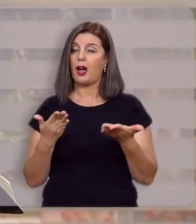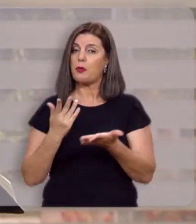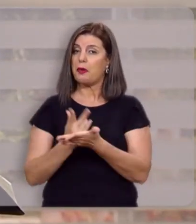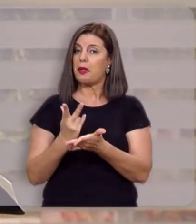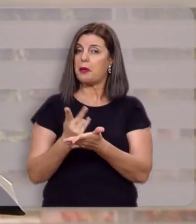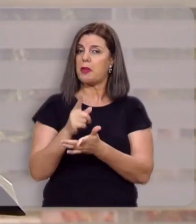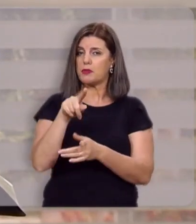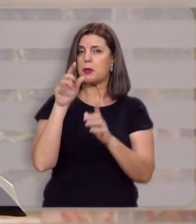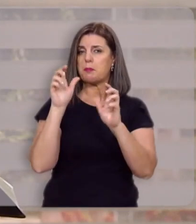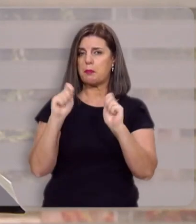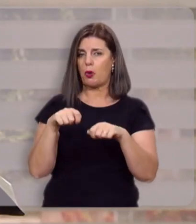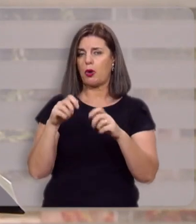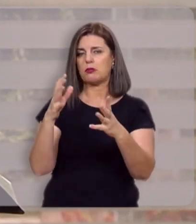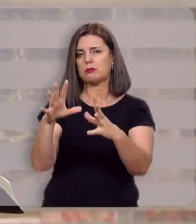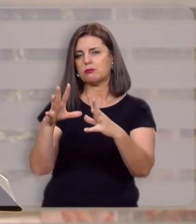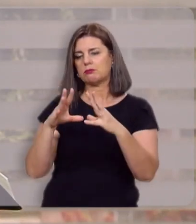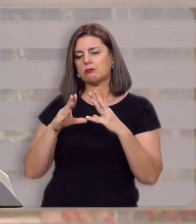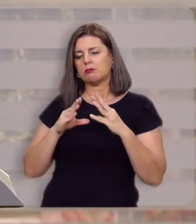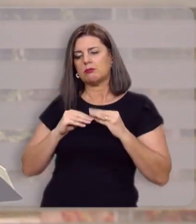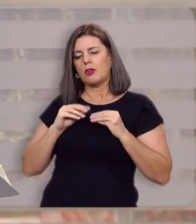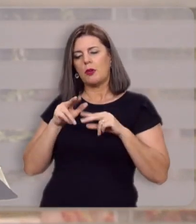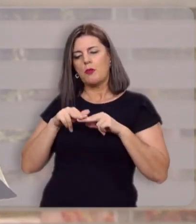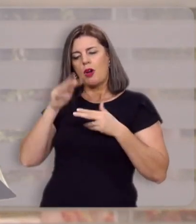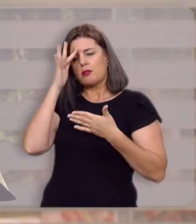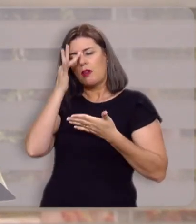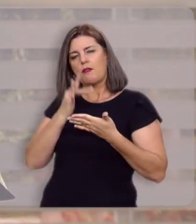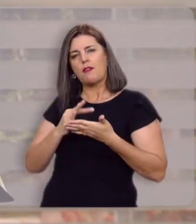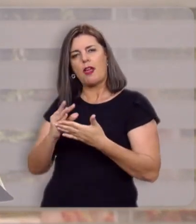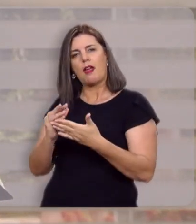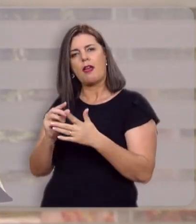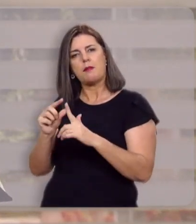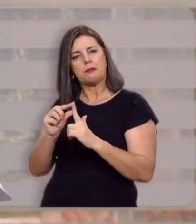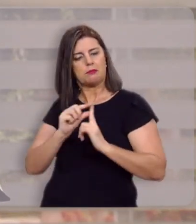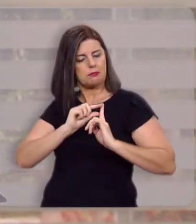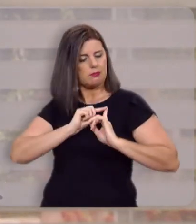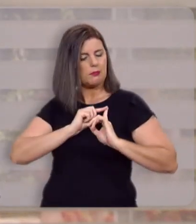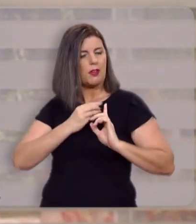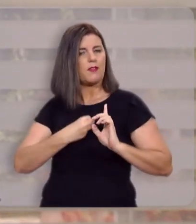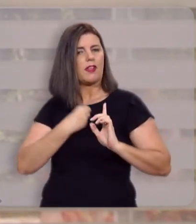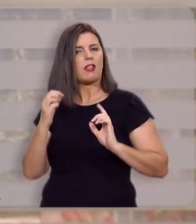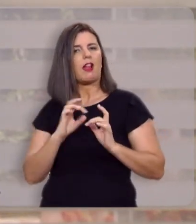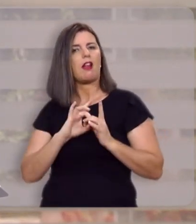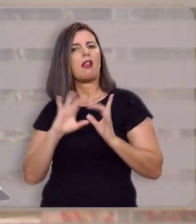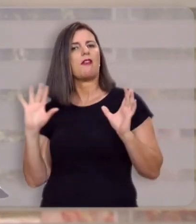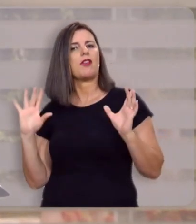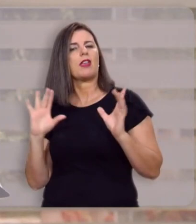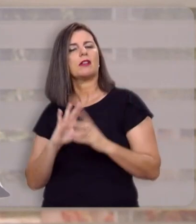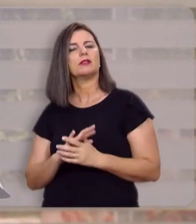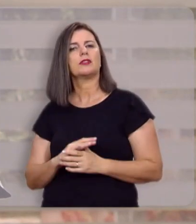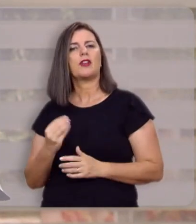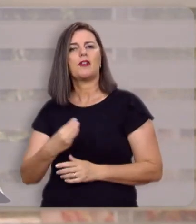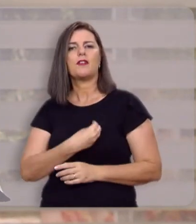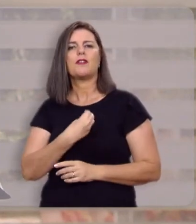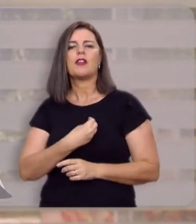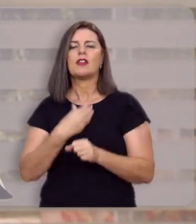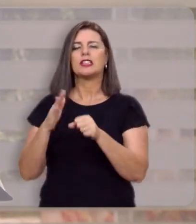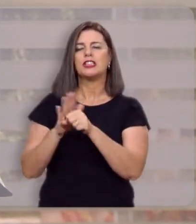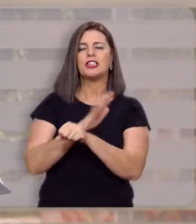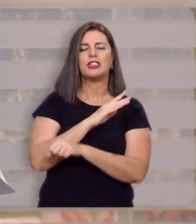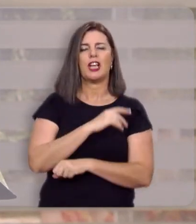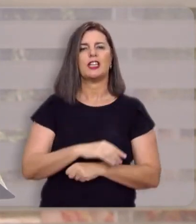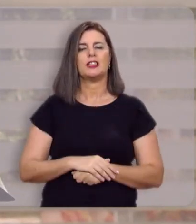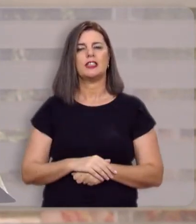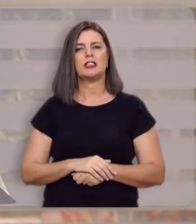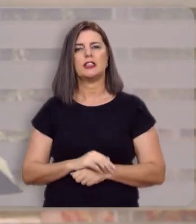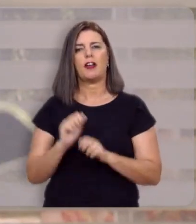Agora mesmo você pode apropriar-se pela fé desta palavra e viver uma vida livre, viver uma vida